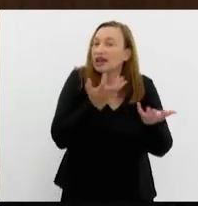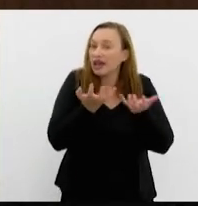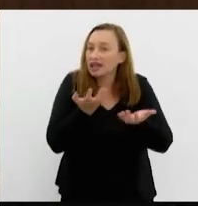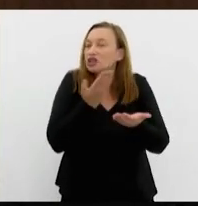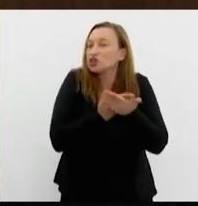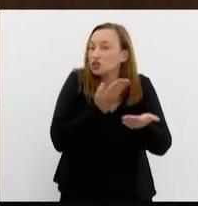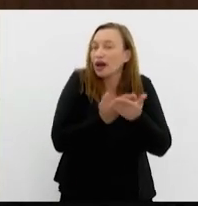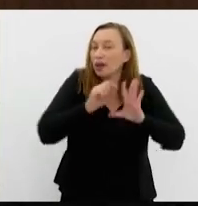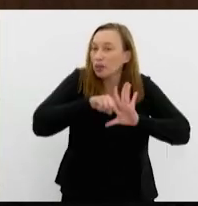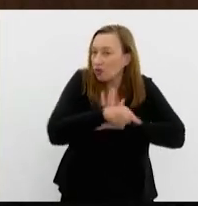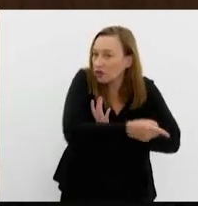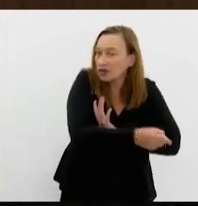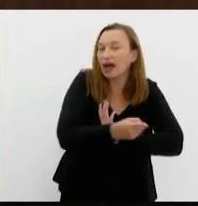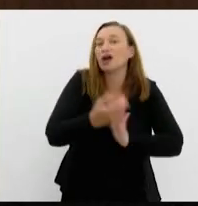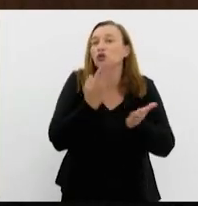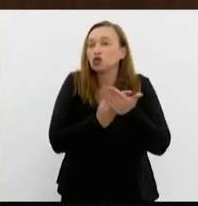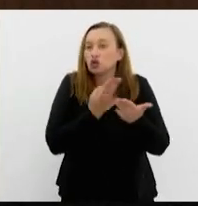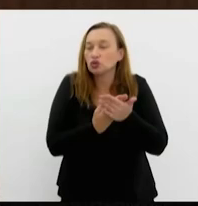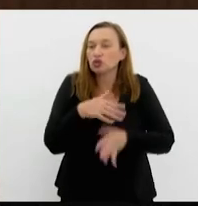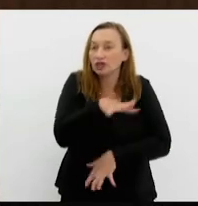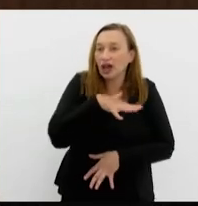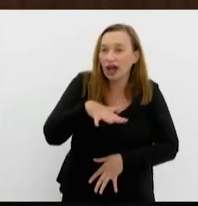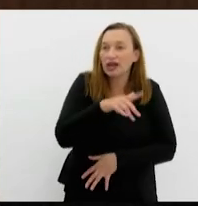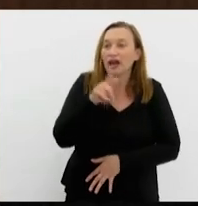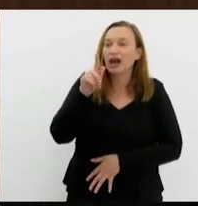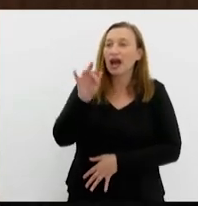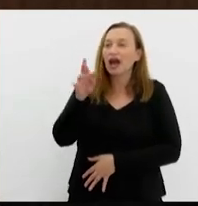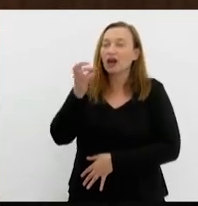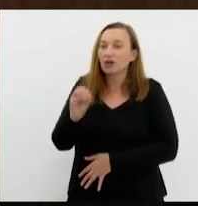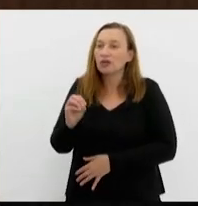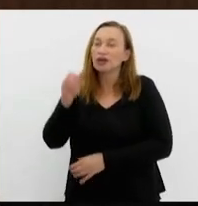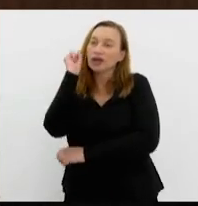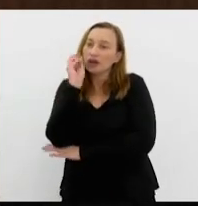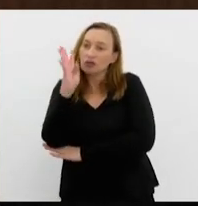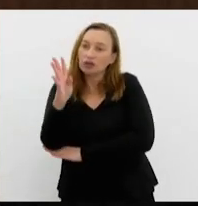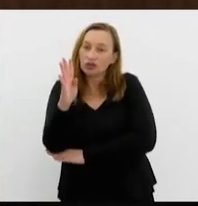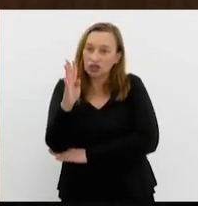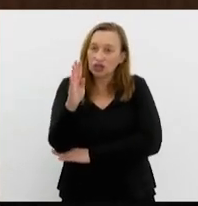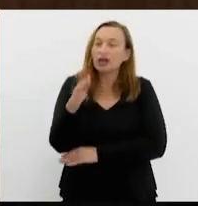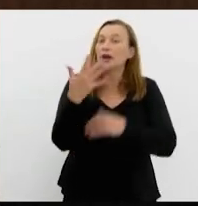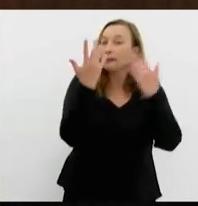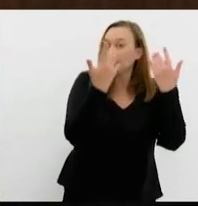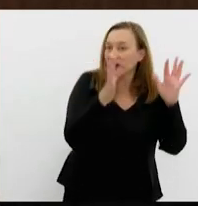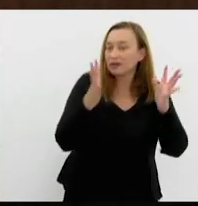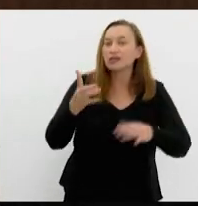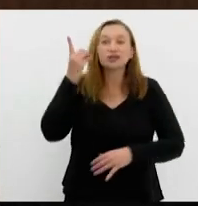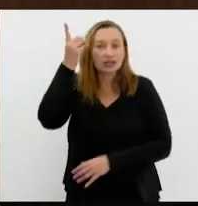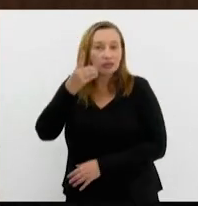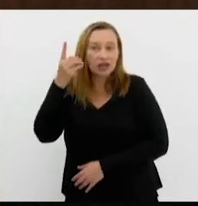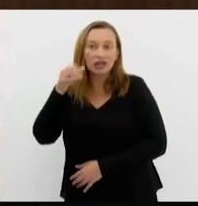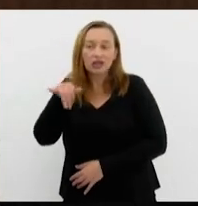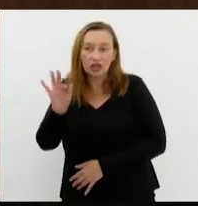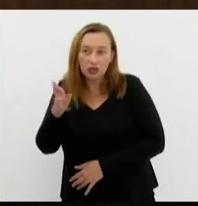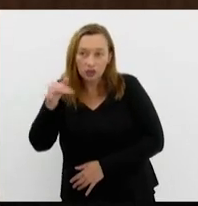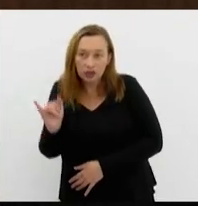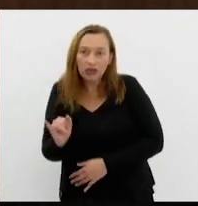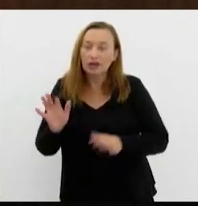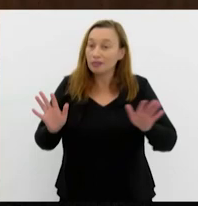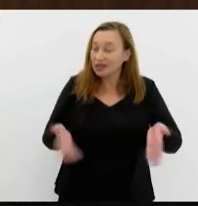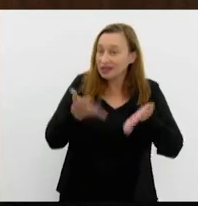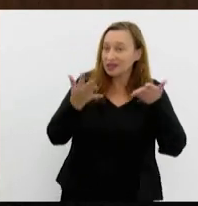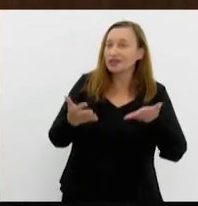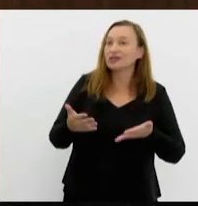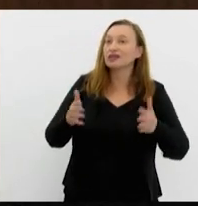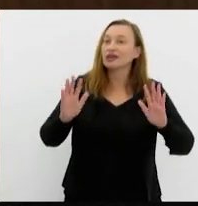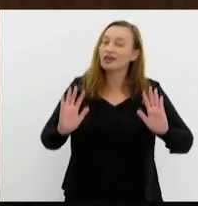e aprofundar esses estudos no campo da agroecologia e meio ambiente. É isso, mais uma vez parabenizo o deputado Iuri pela iniciativa, e é